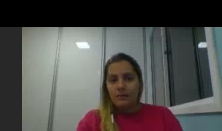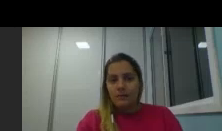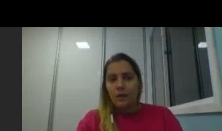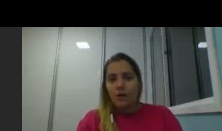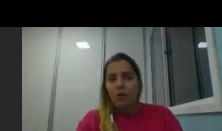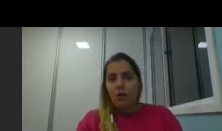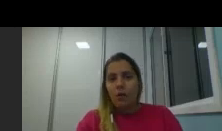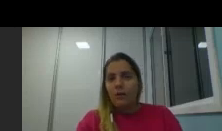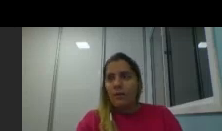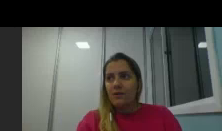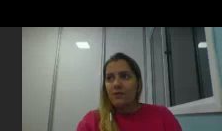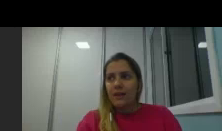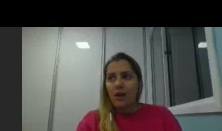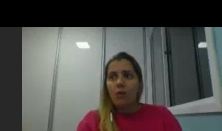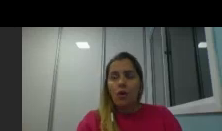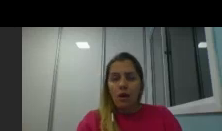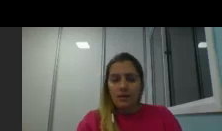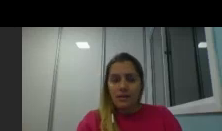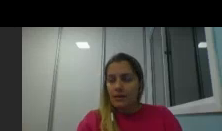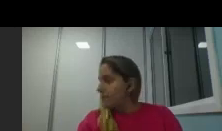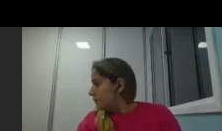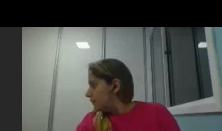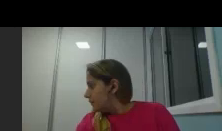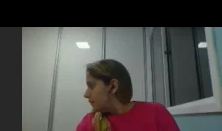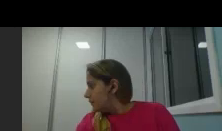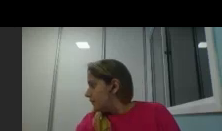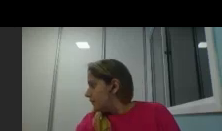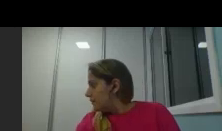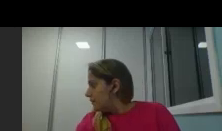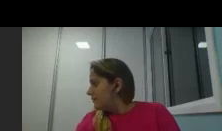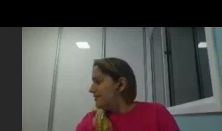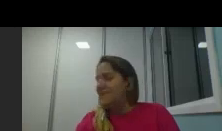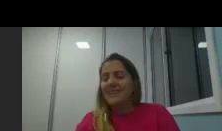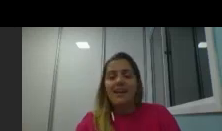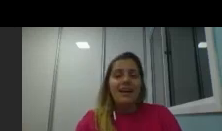lisa com uma ervilha rugosa,